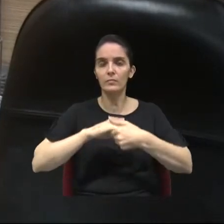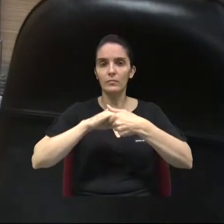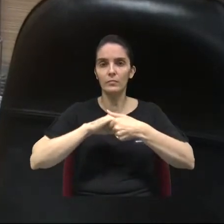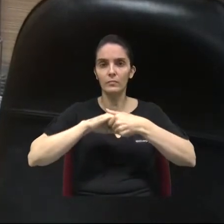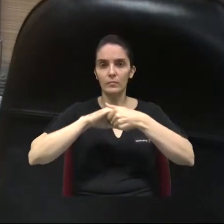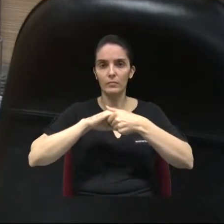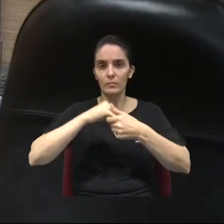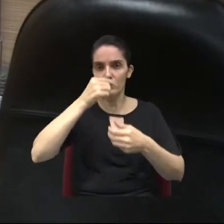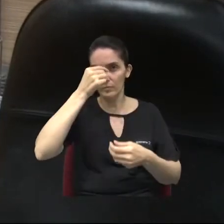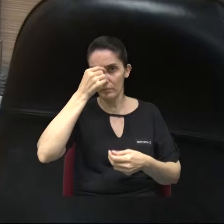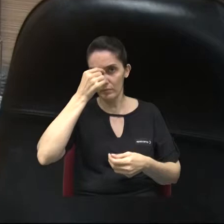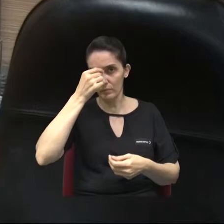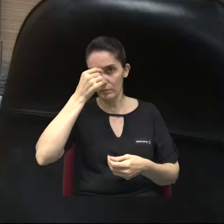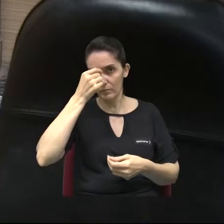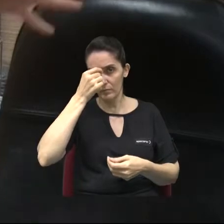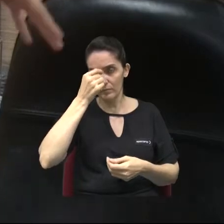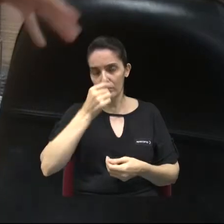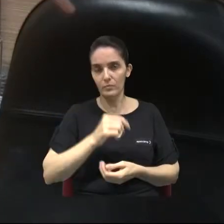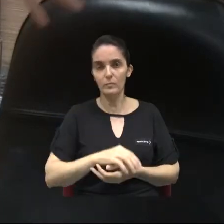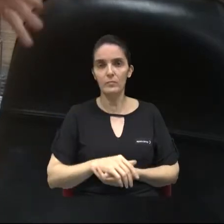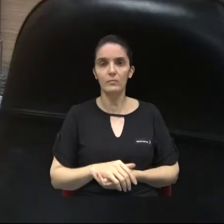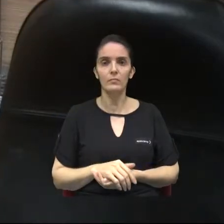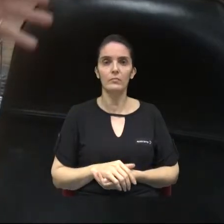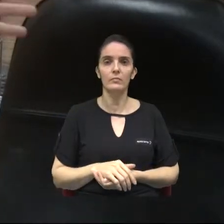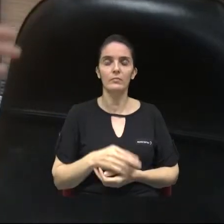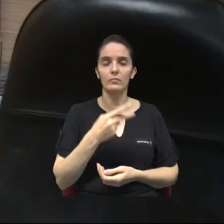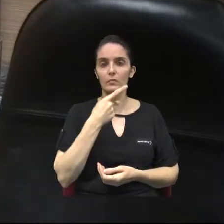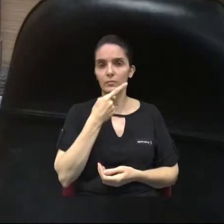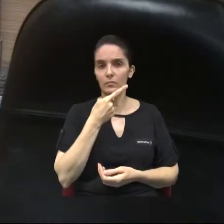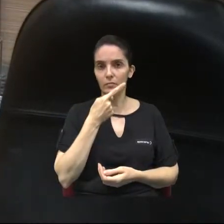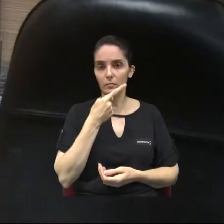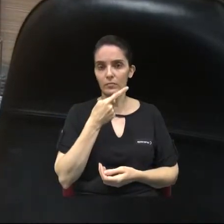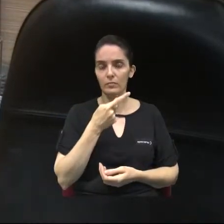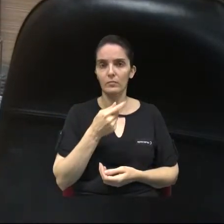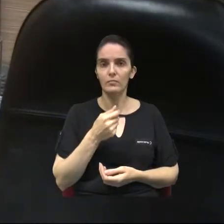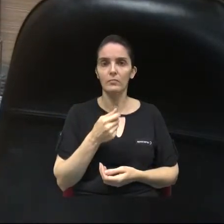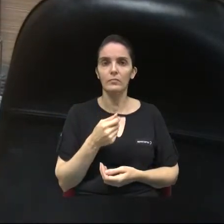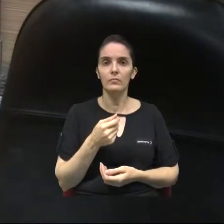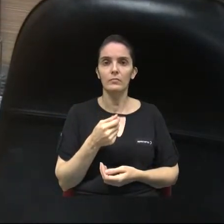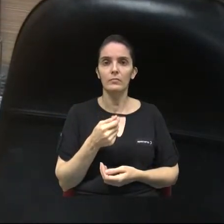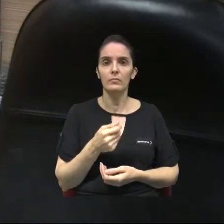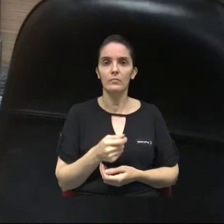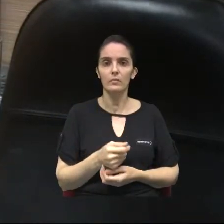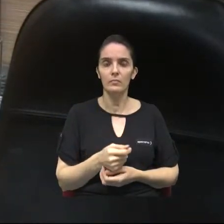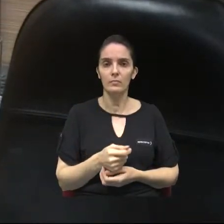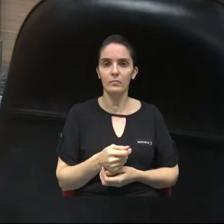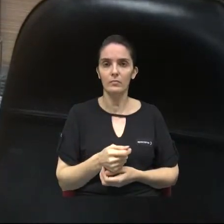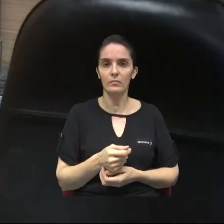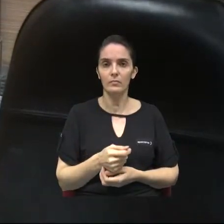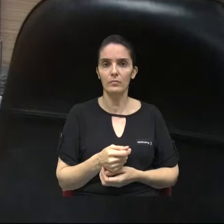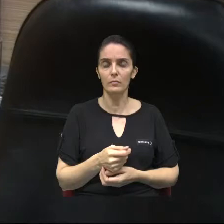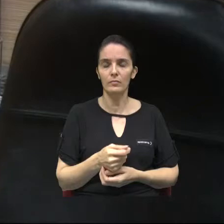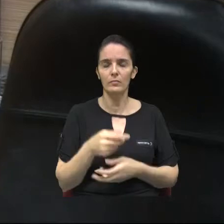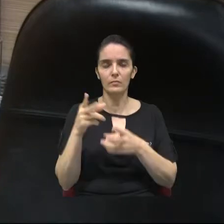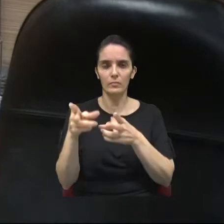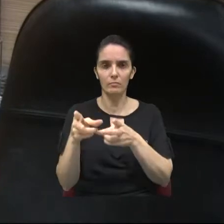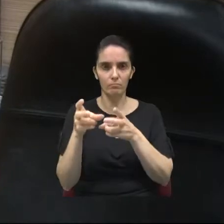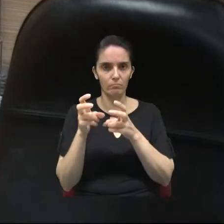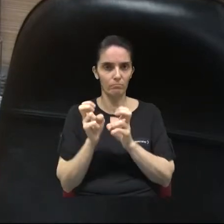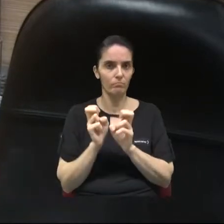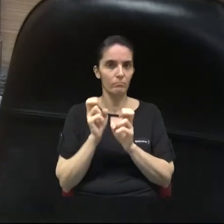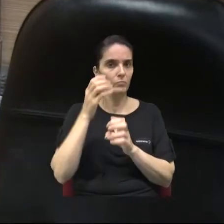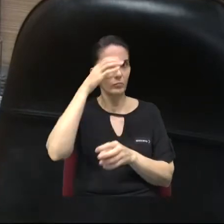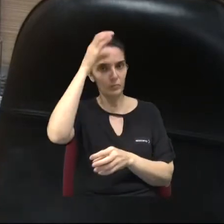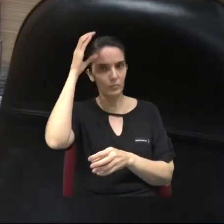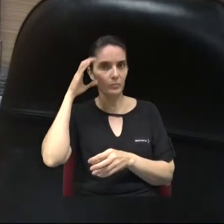Jorge de Freitas. Até comentávamos aqui com relação à sua preleção. Nós percebemos, principalmente eu que